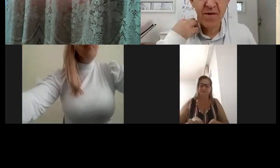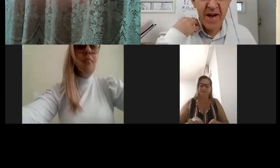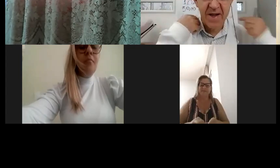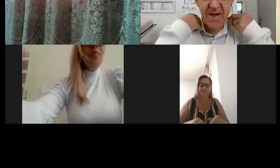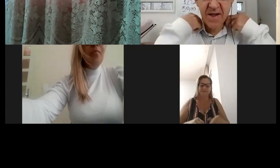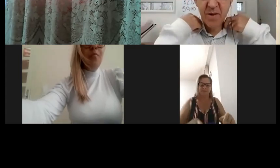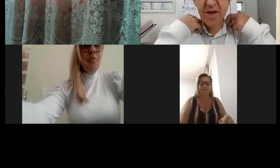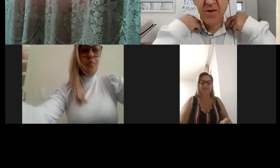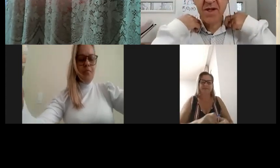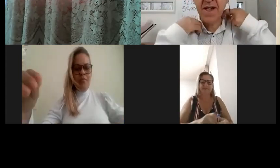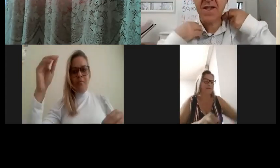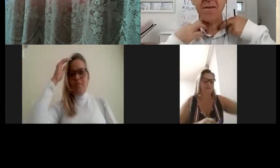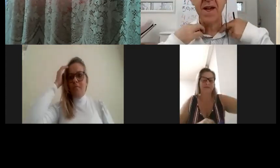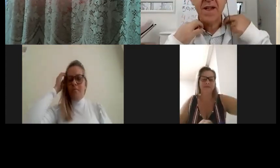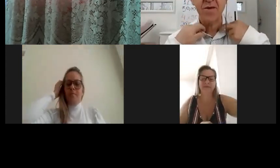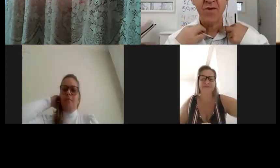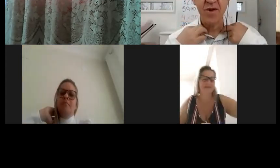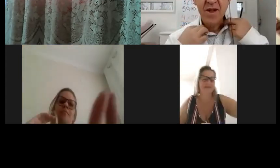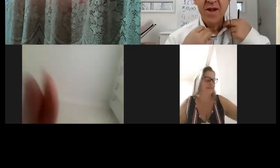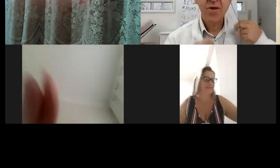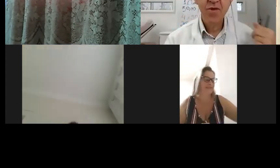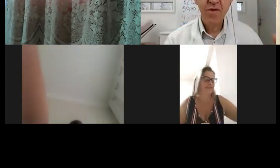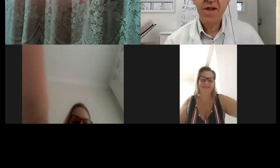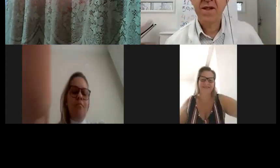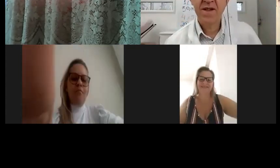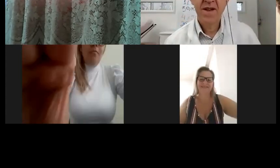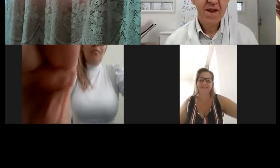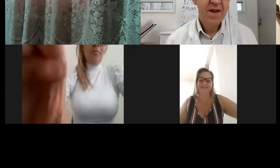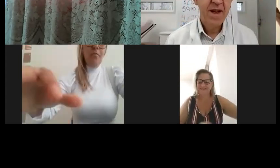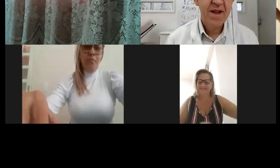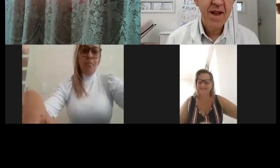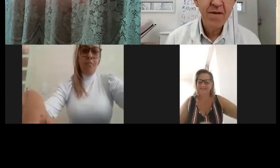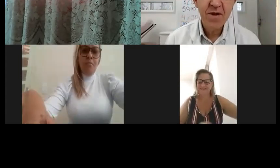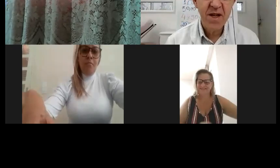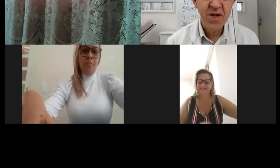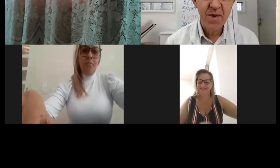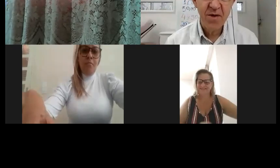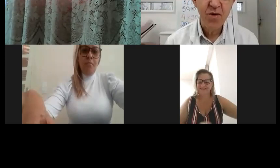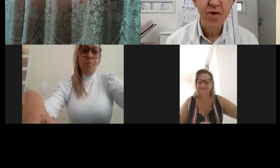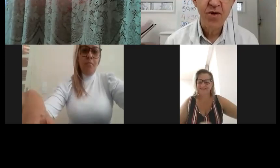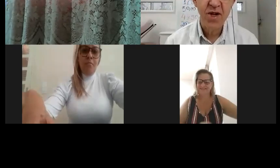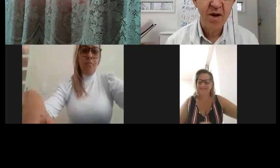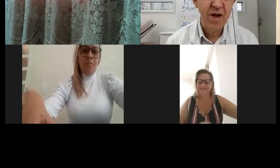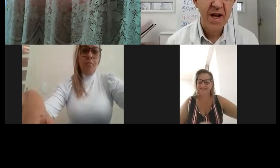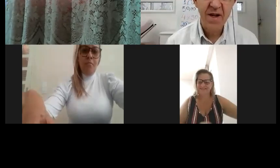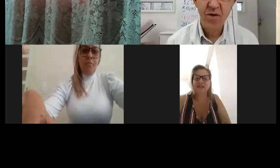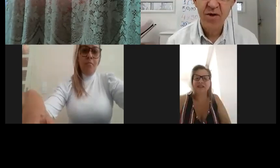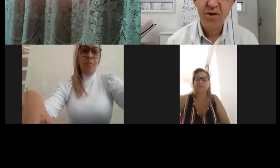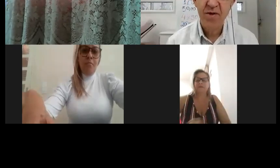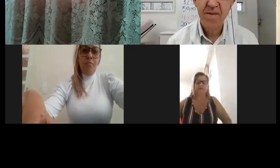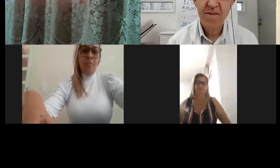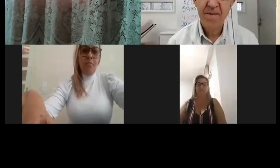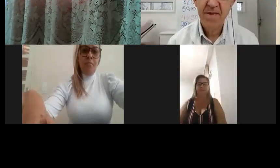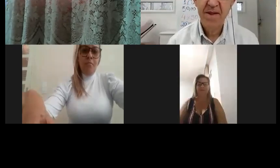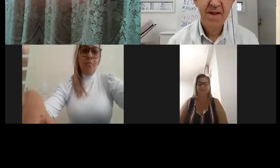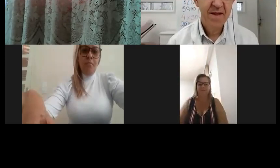as primeiras conversas, os primeiros esclarecimentos, dúvidas. Quem de vocês já abriu o curso? Já deu uma olhada no